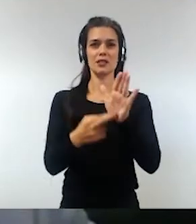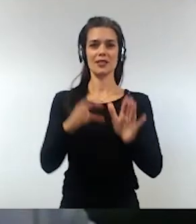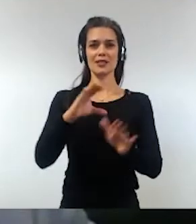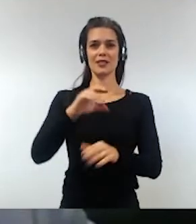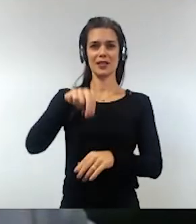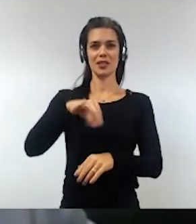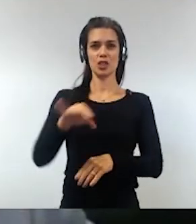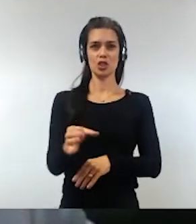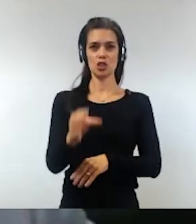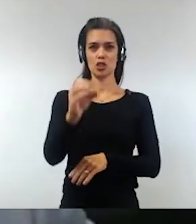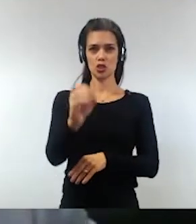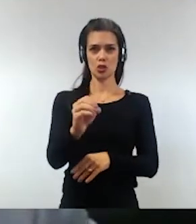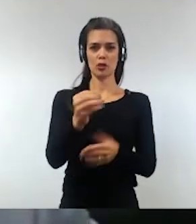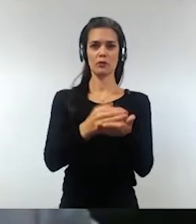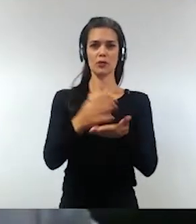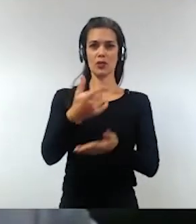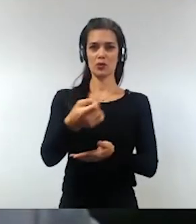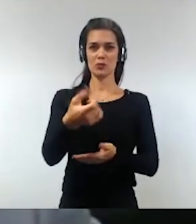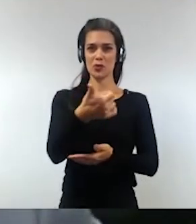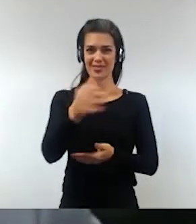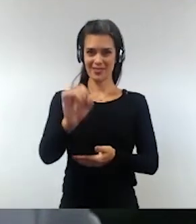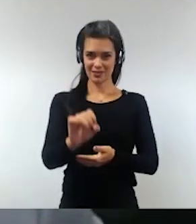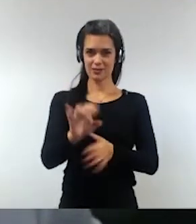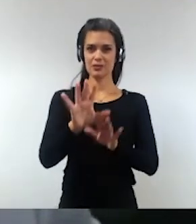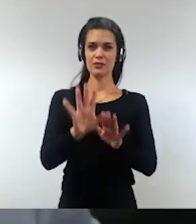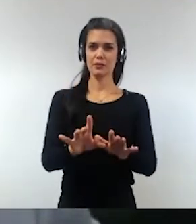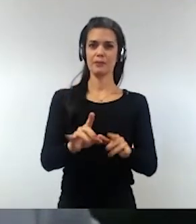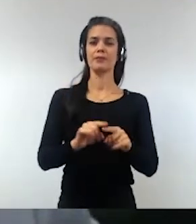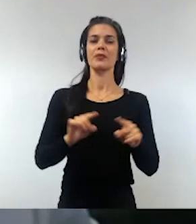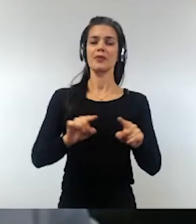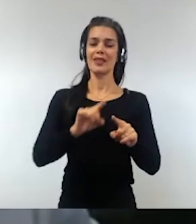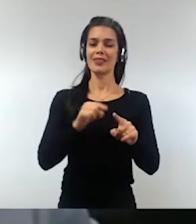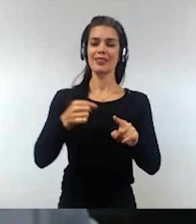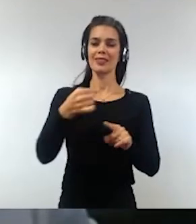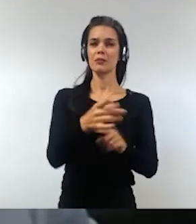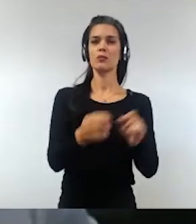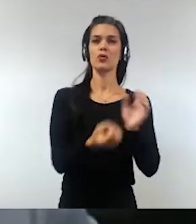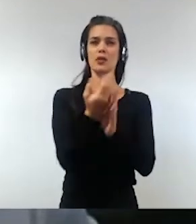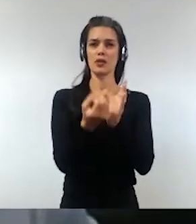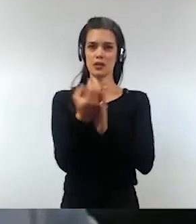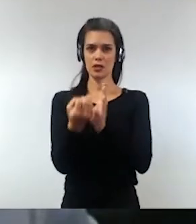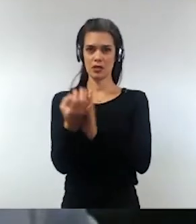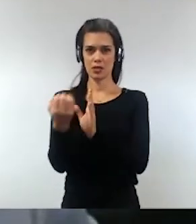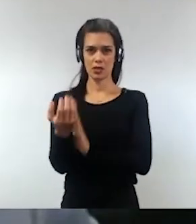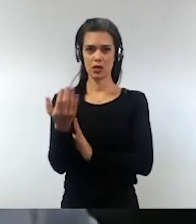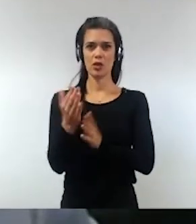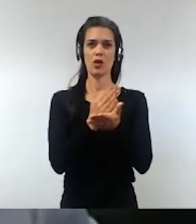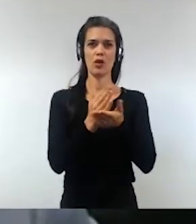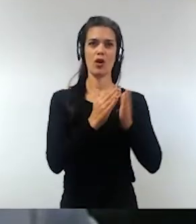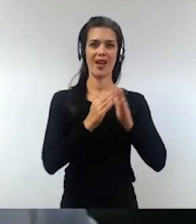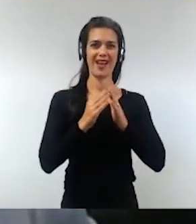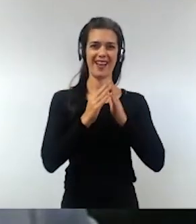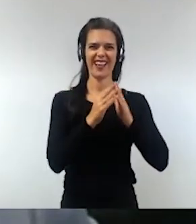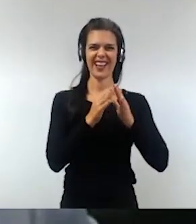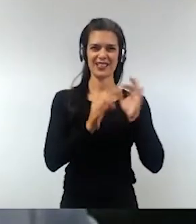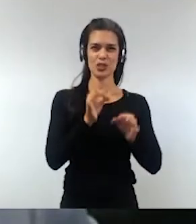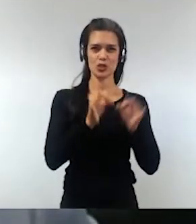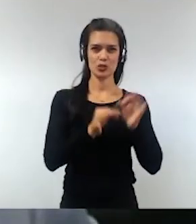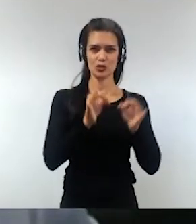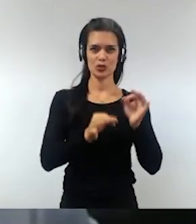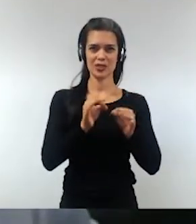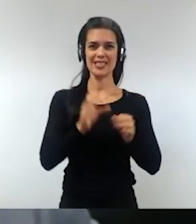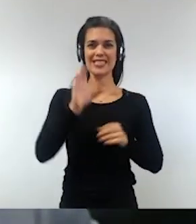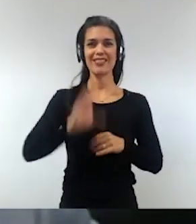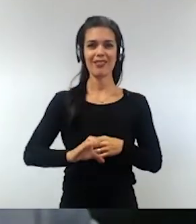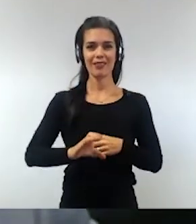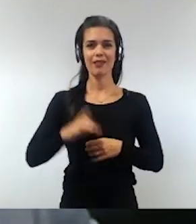que determinava em 2010. Então, logo depois disso, foram criadas as Casas de Justiça e Cidadania,